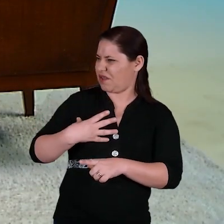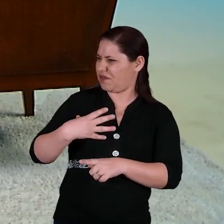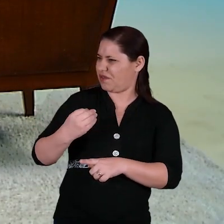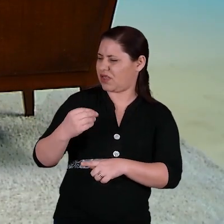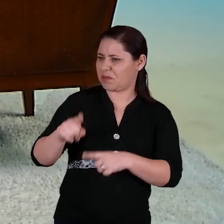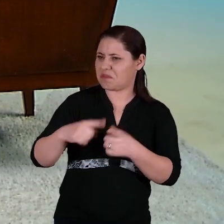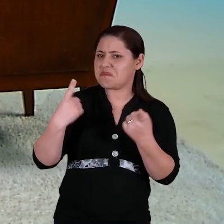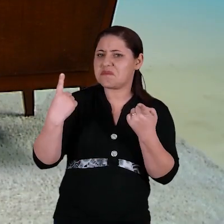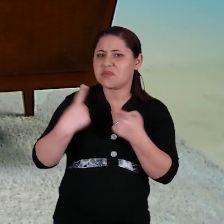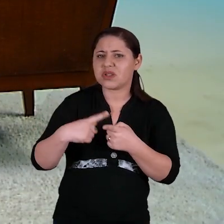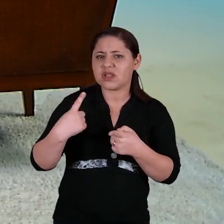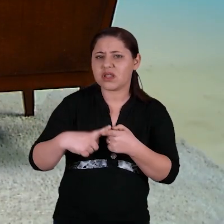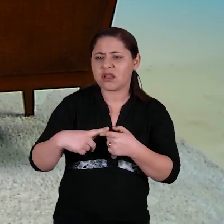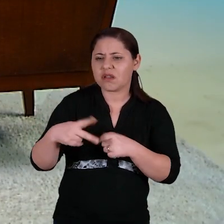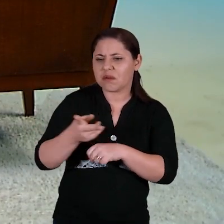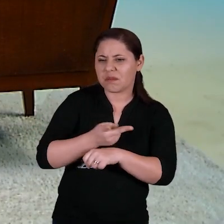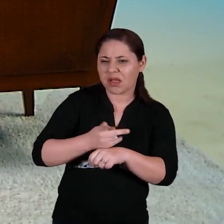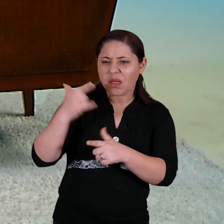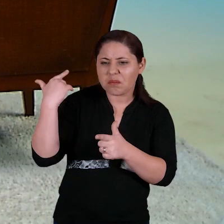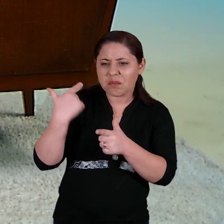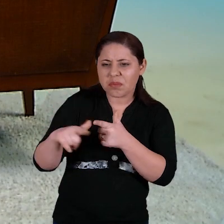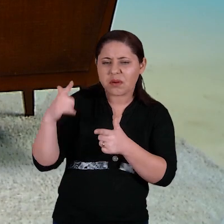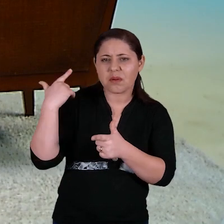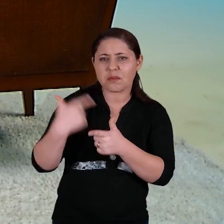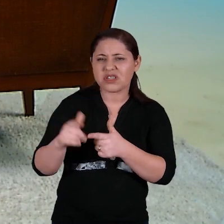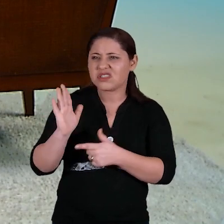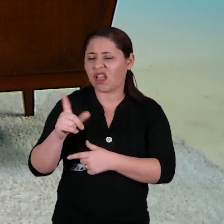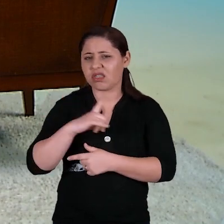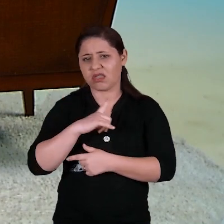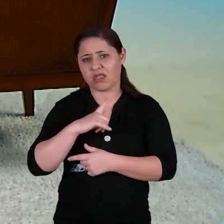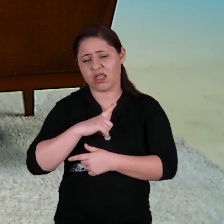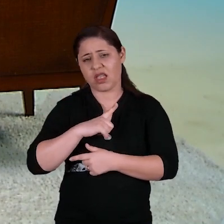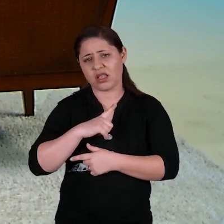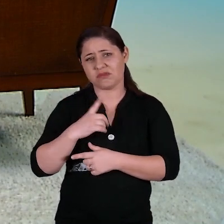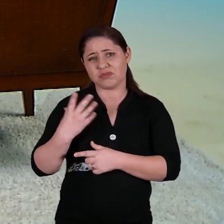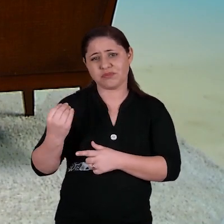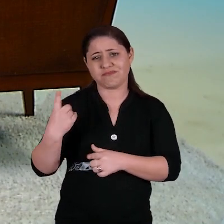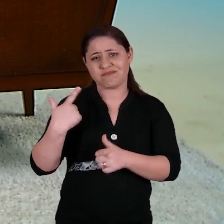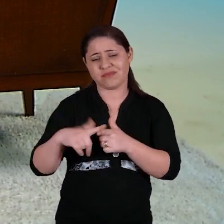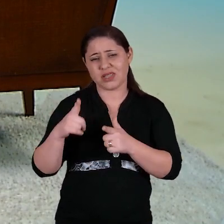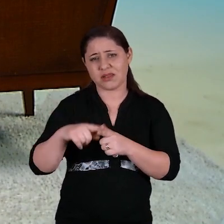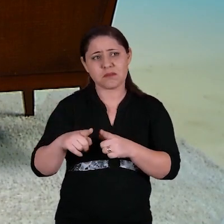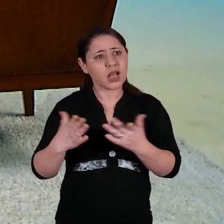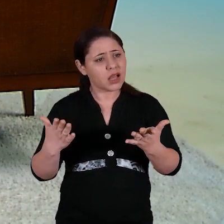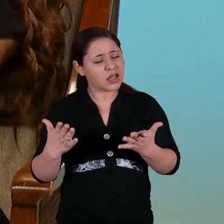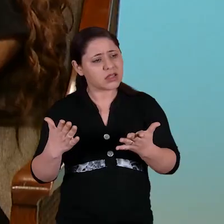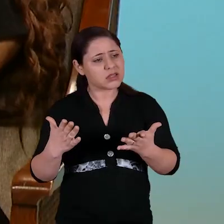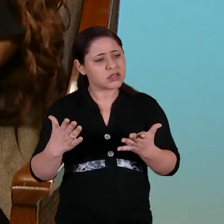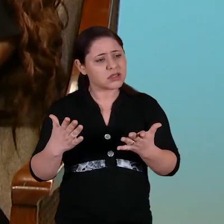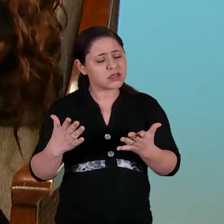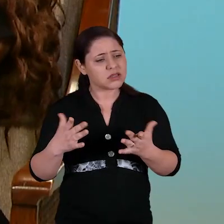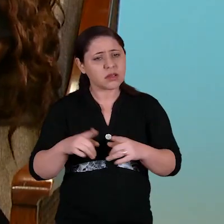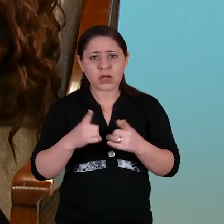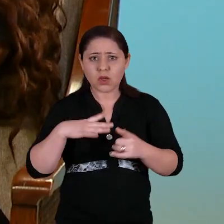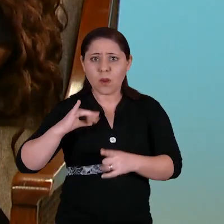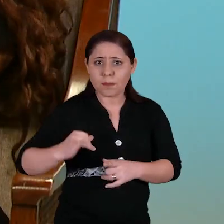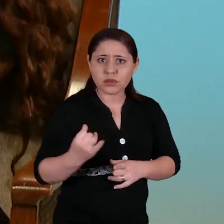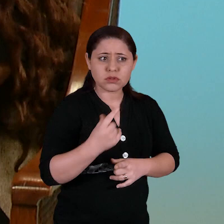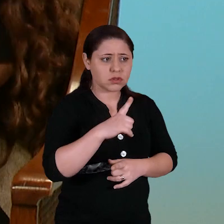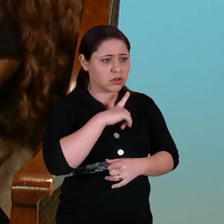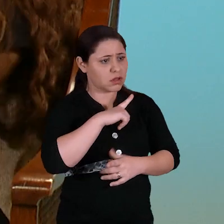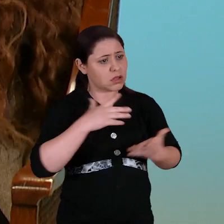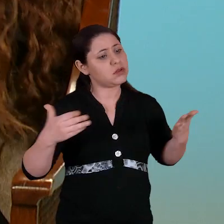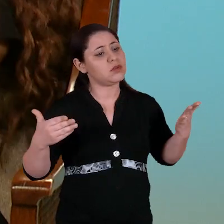quê? Vou procurar mais problemas, a gente já tem tanta... Mas, cara, faz, porque é a sua oportunidade que você está